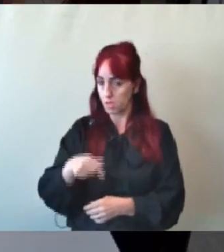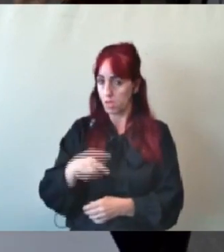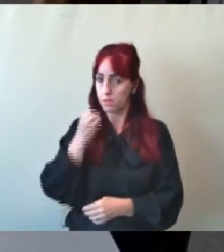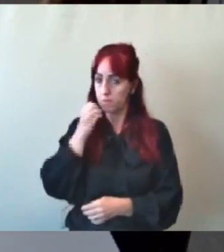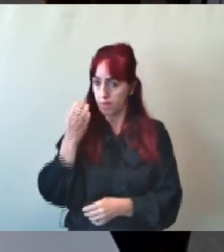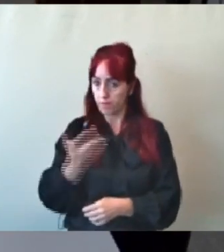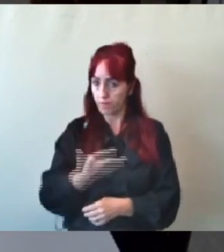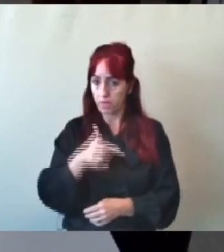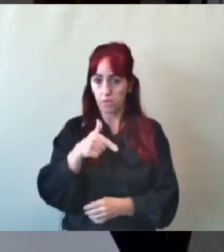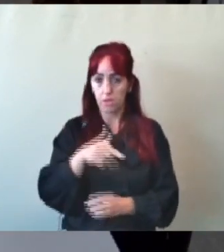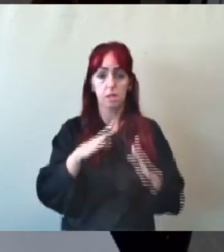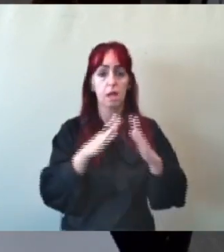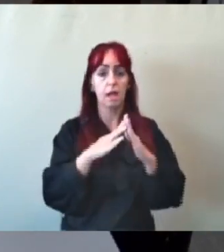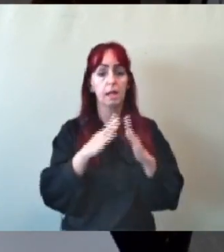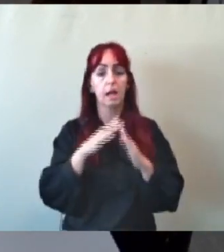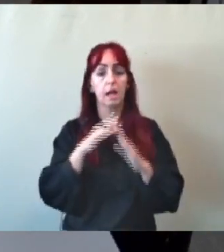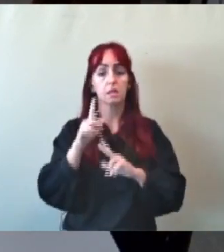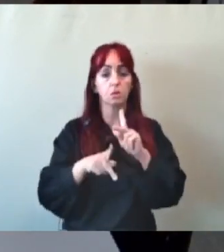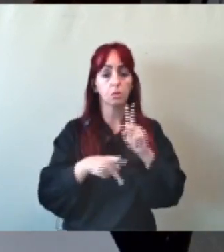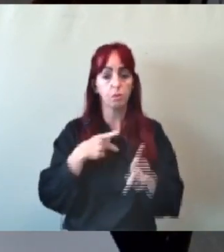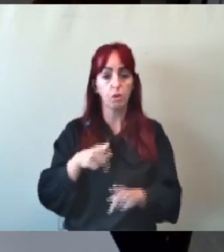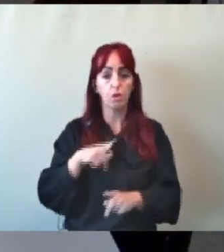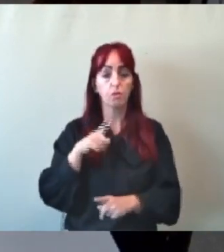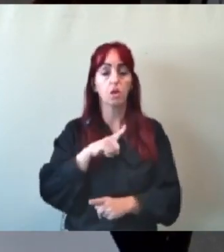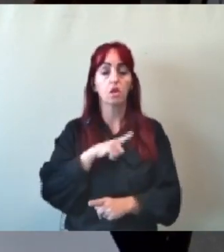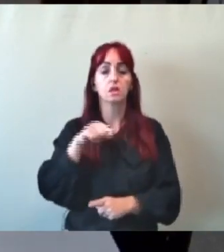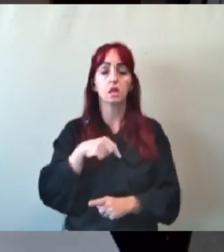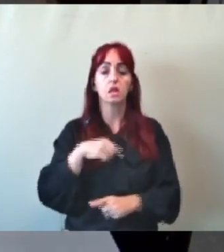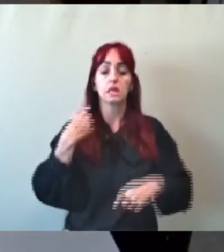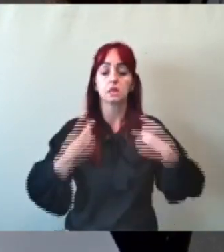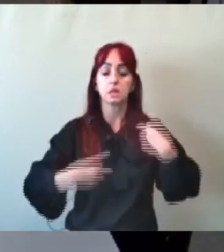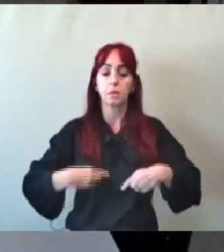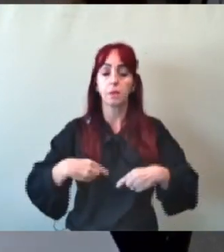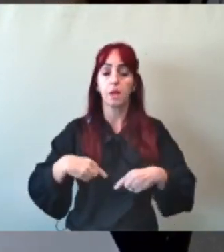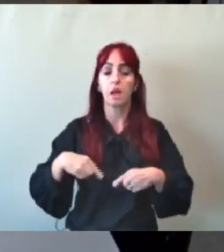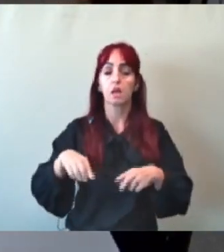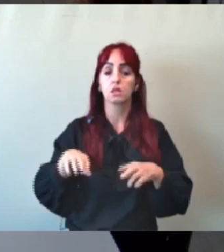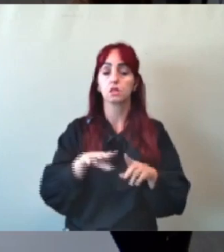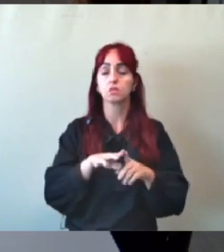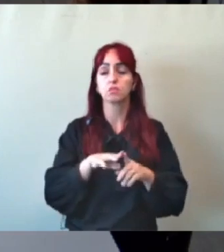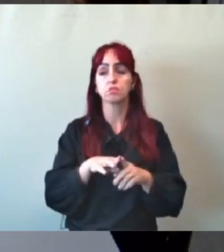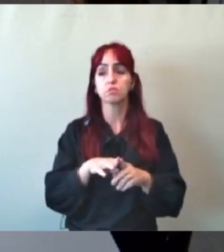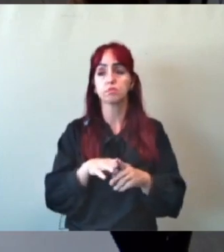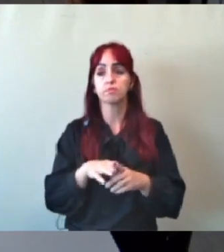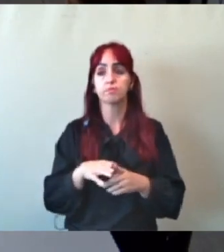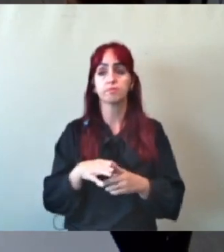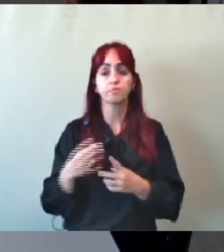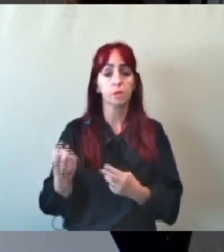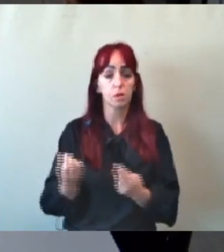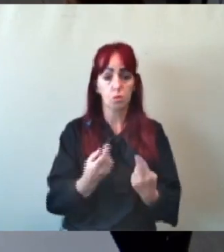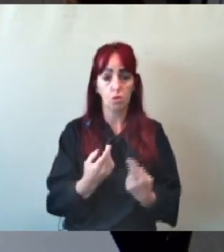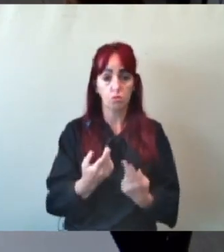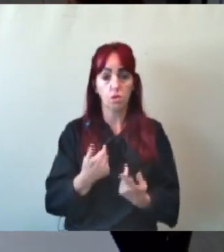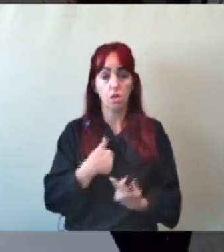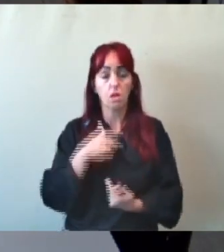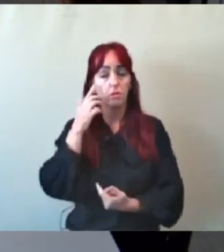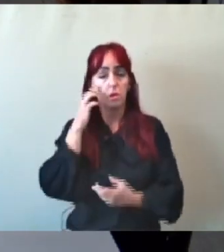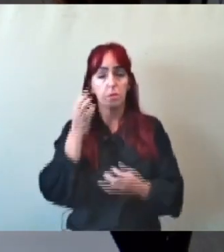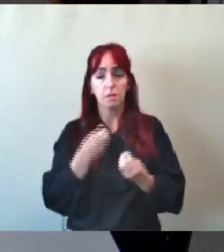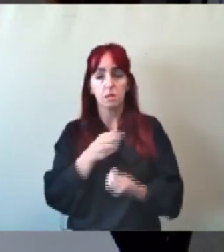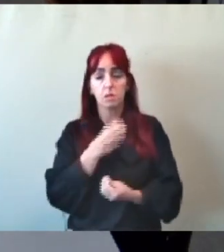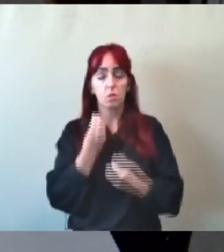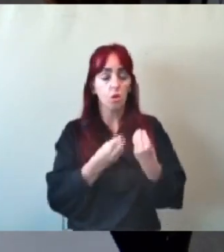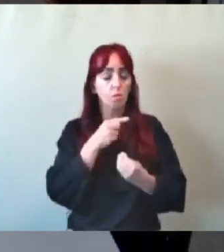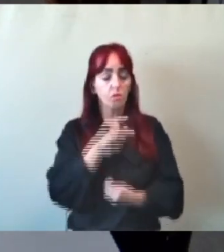a gente tem esse debate semelhante a este. Eu fico analisando a situação que vocês se encontram depende